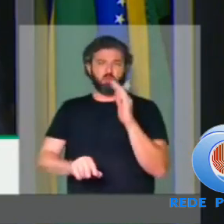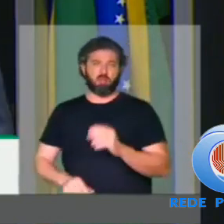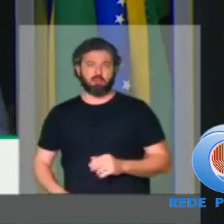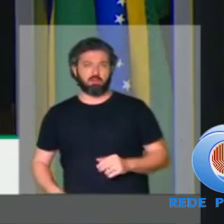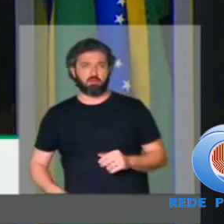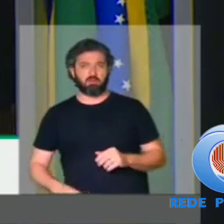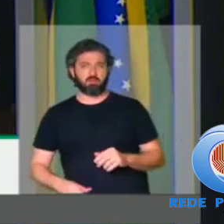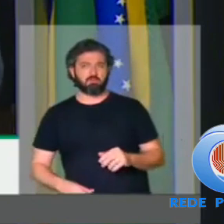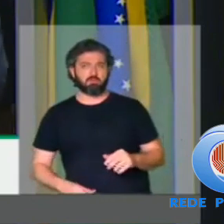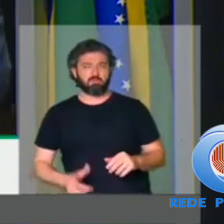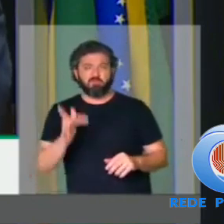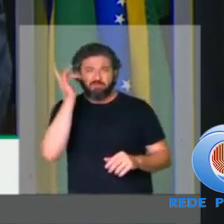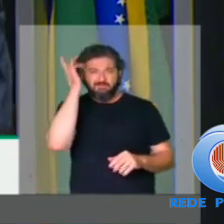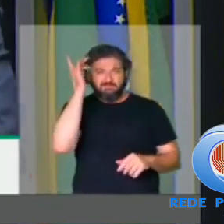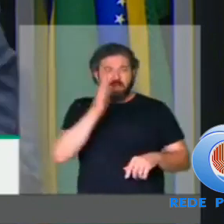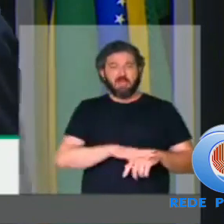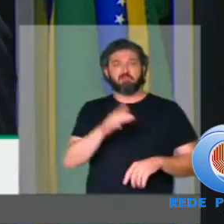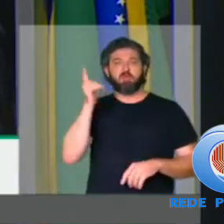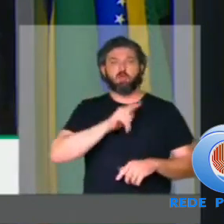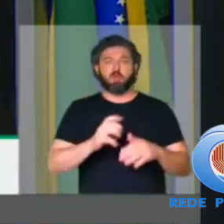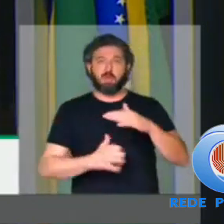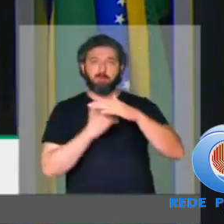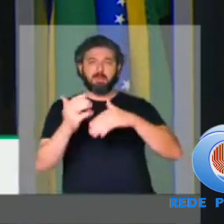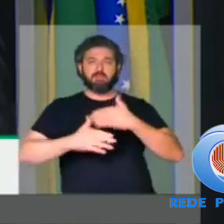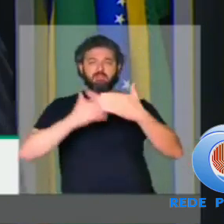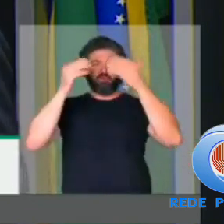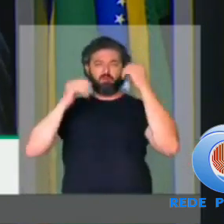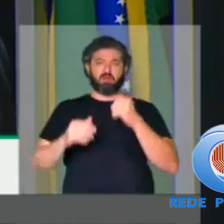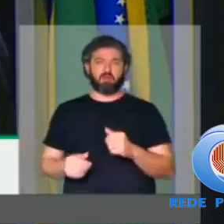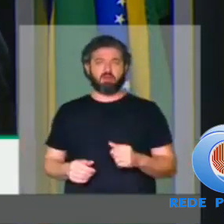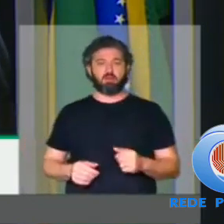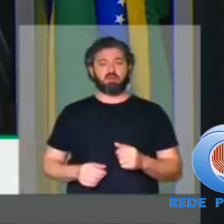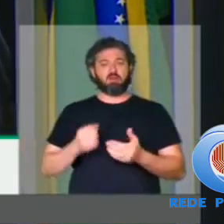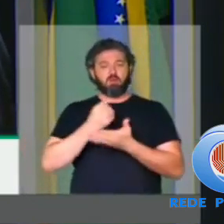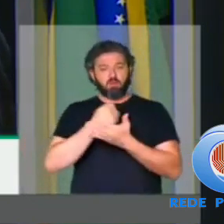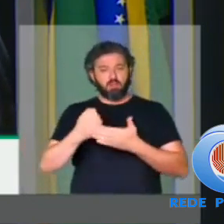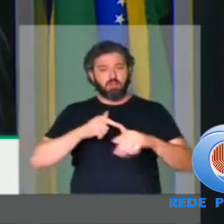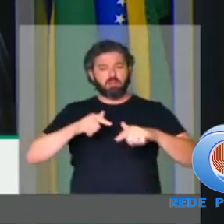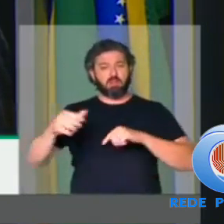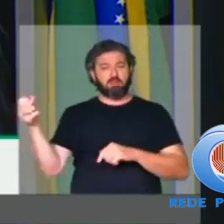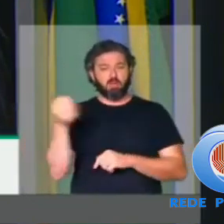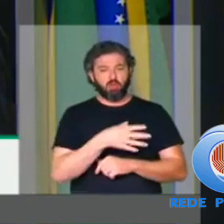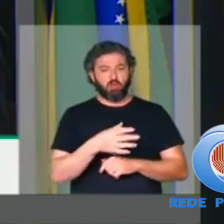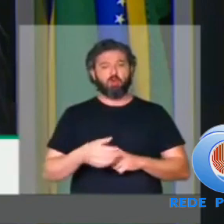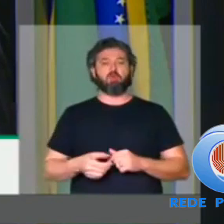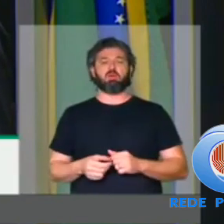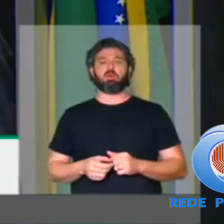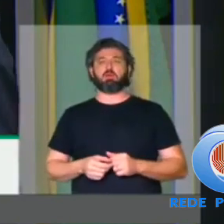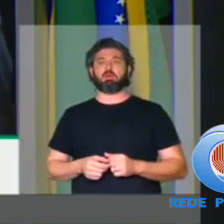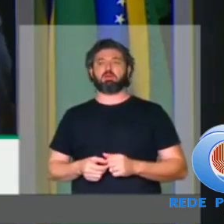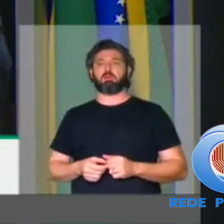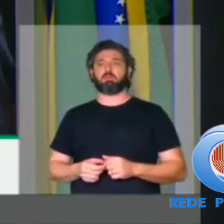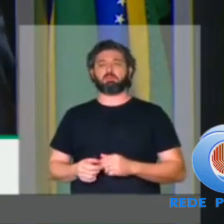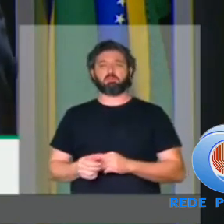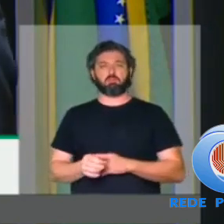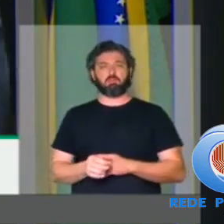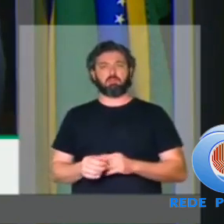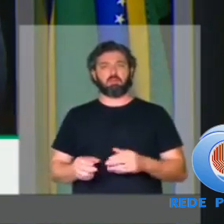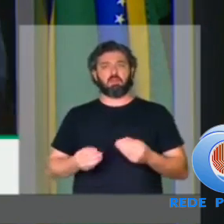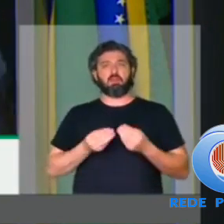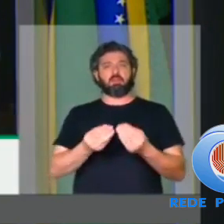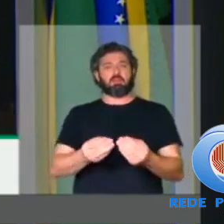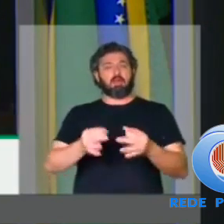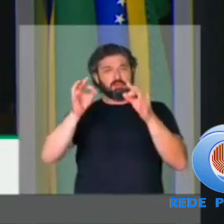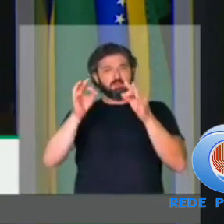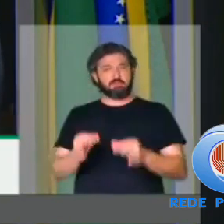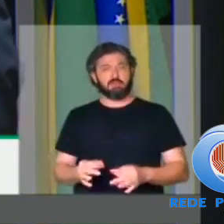desburocratização, facilitação para o empreendedor, geração de riqueza, dar ao cidadão